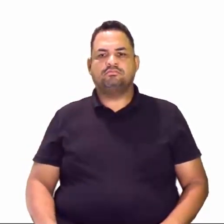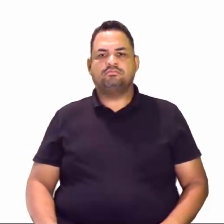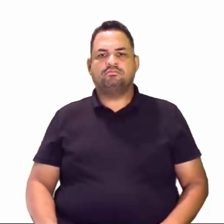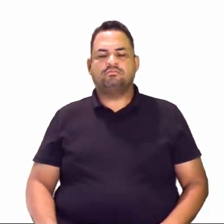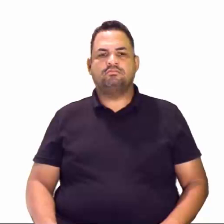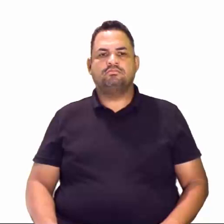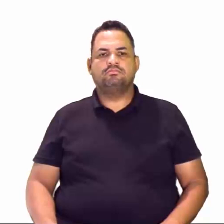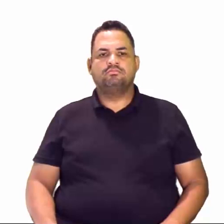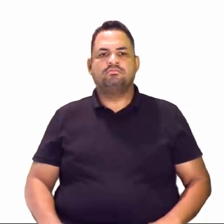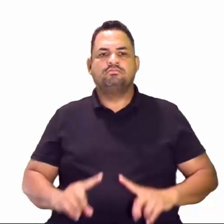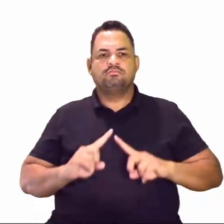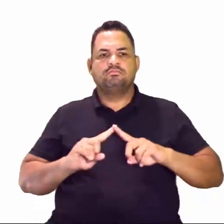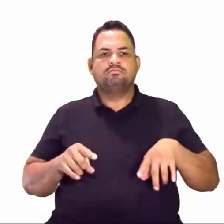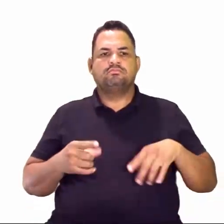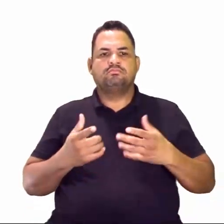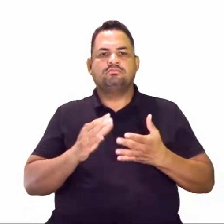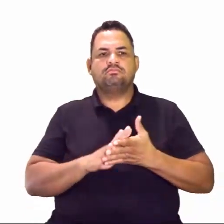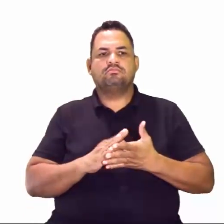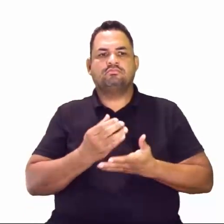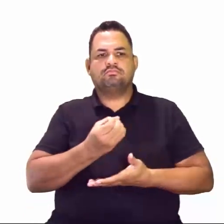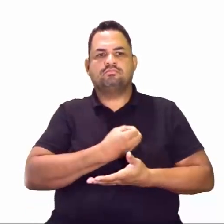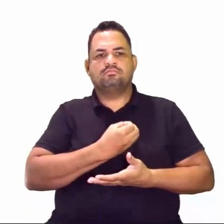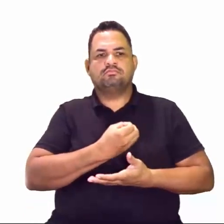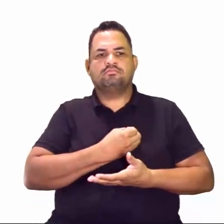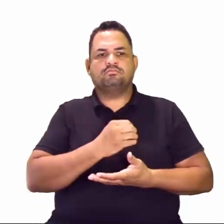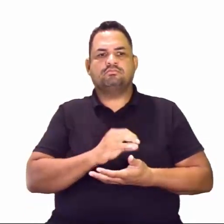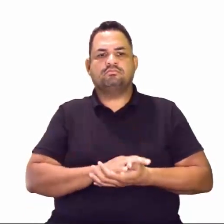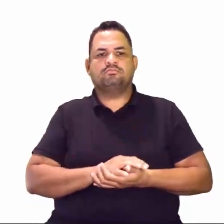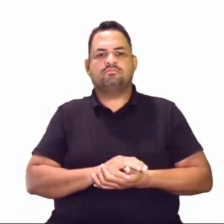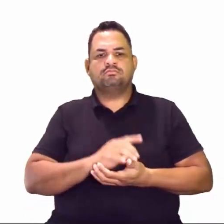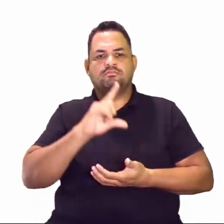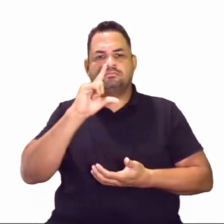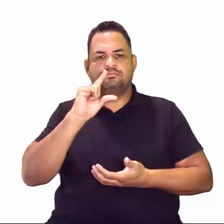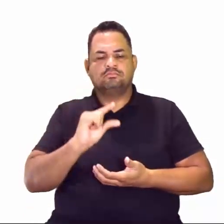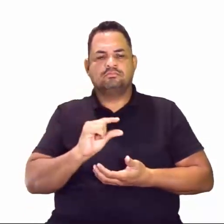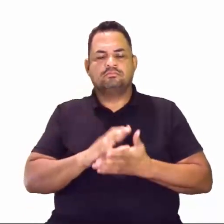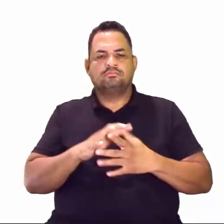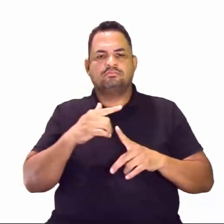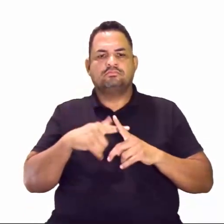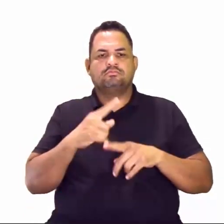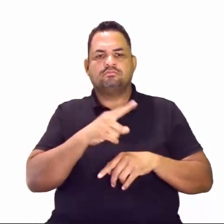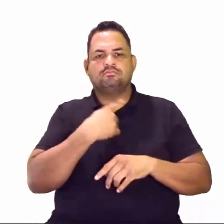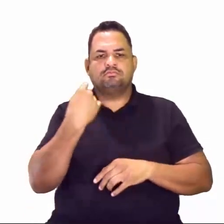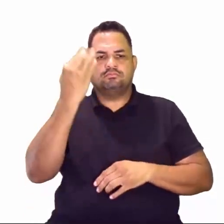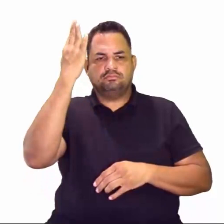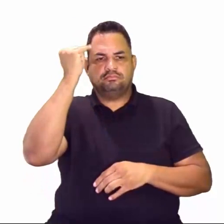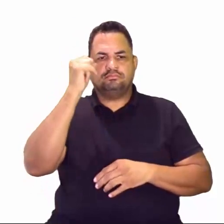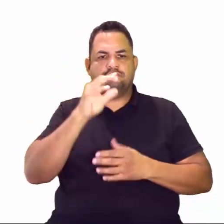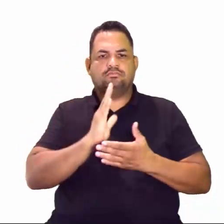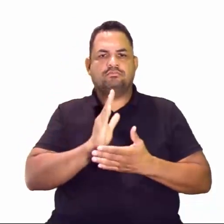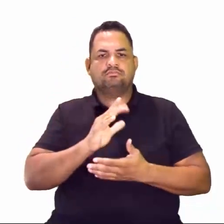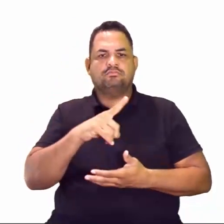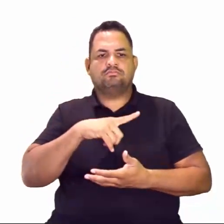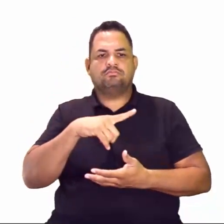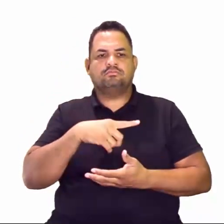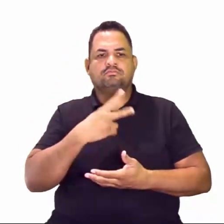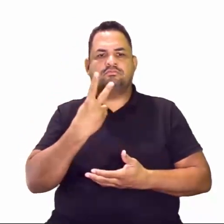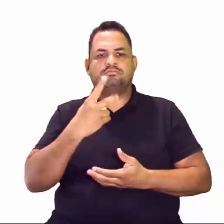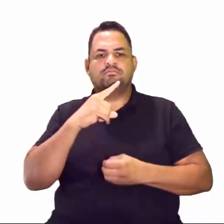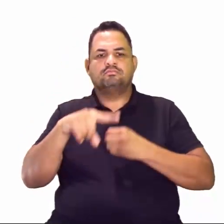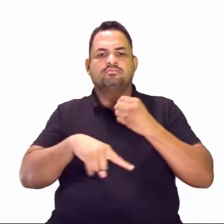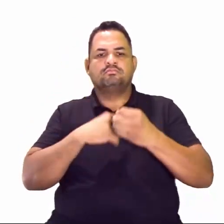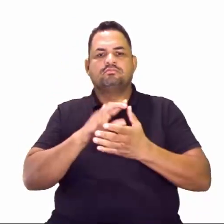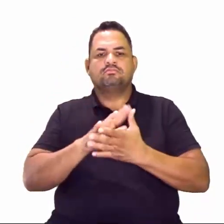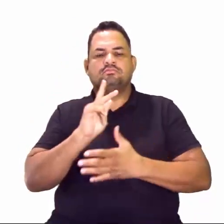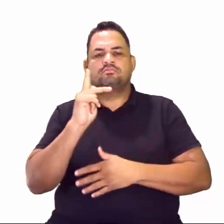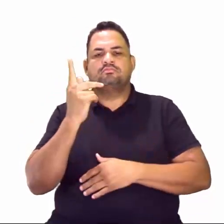atômica. No entanto, com esse valor aqui, que é do mínimo, porque nós sabemos que existia 2 átomos de